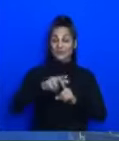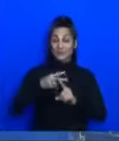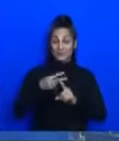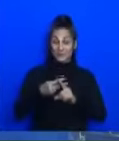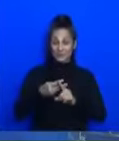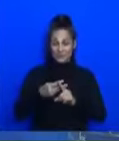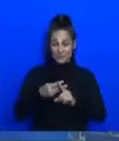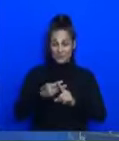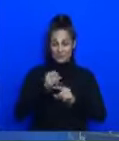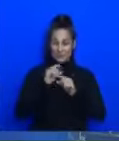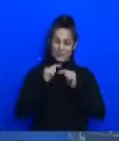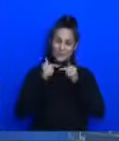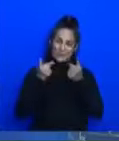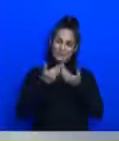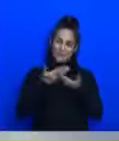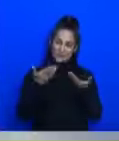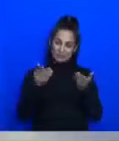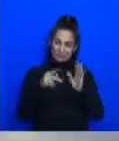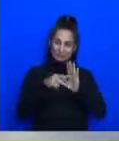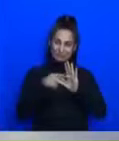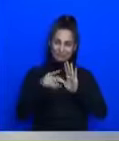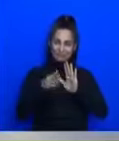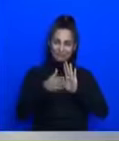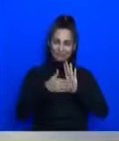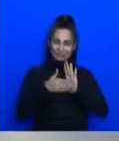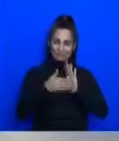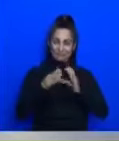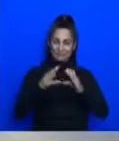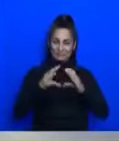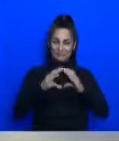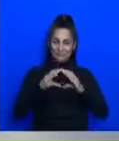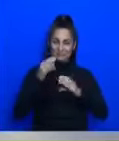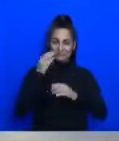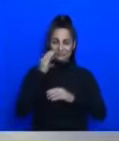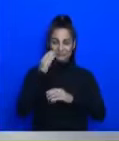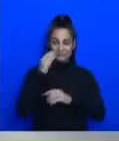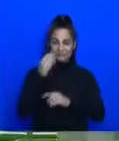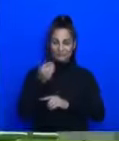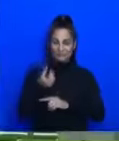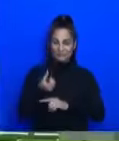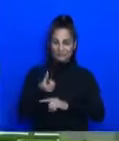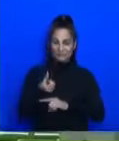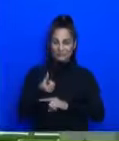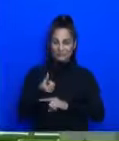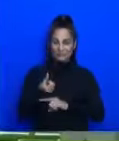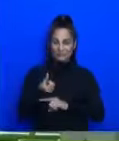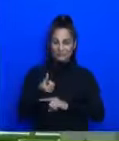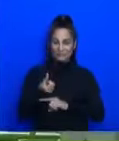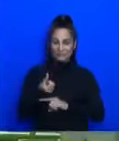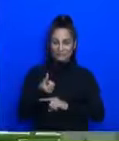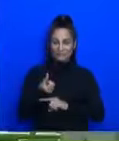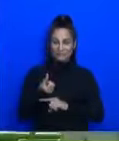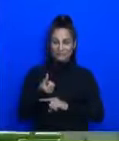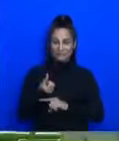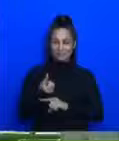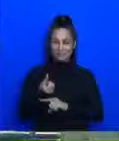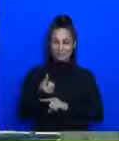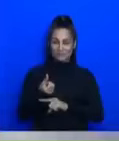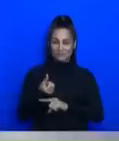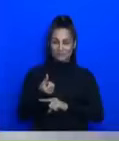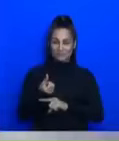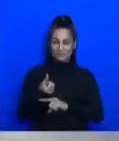dupla cena. Boa sorte para você que apostou. Bola rosa, número 6, com o